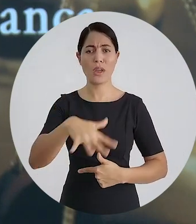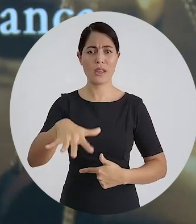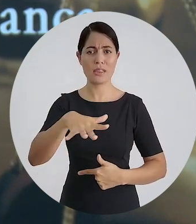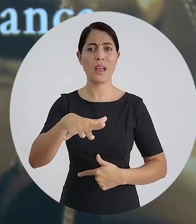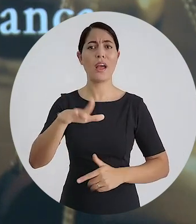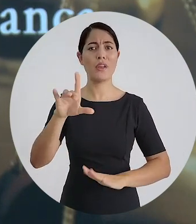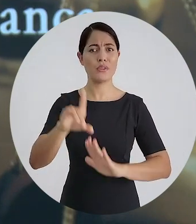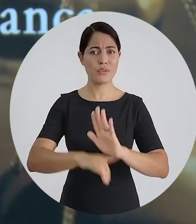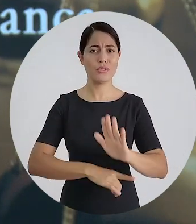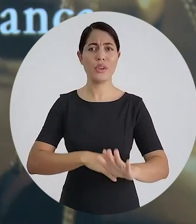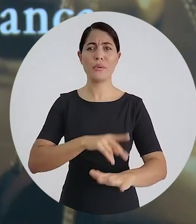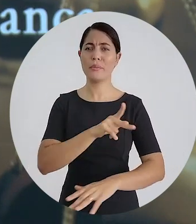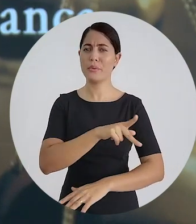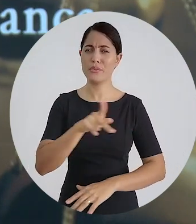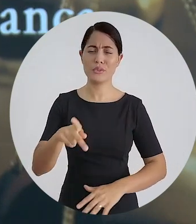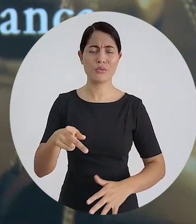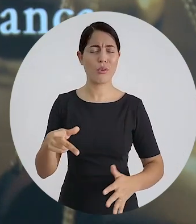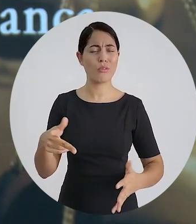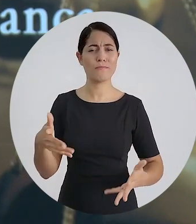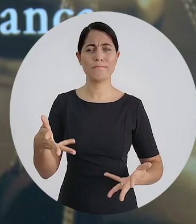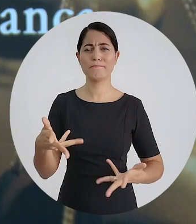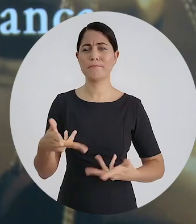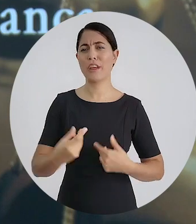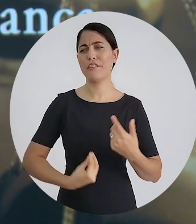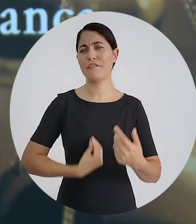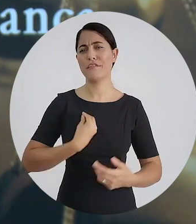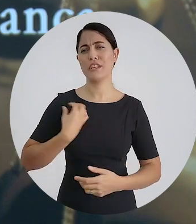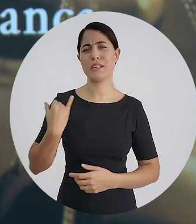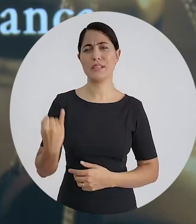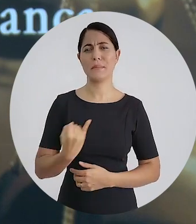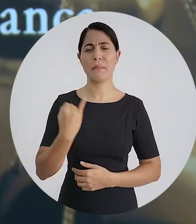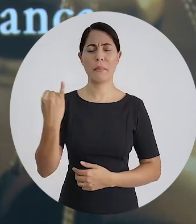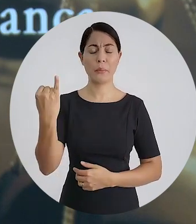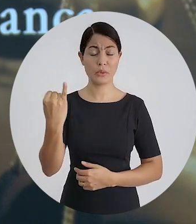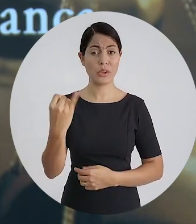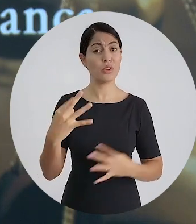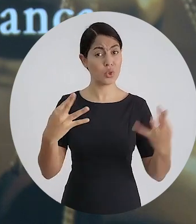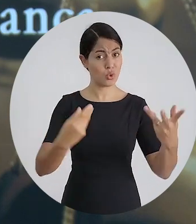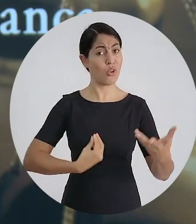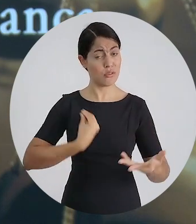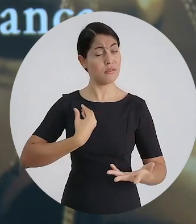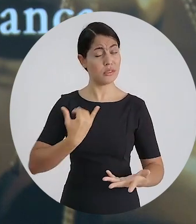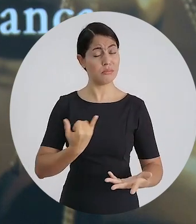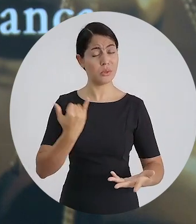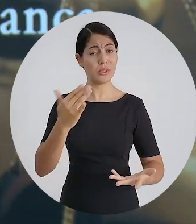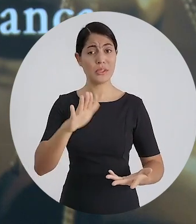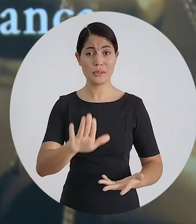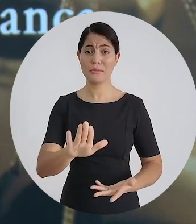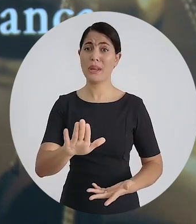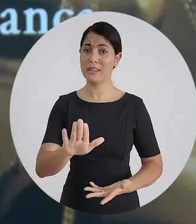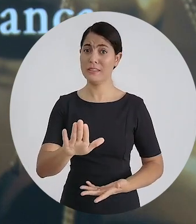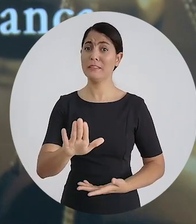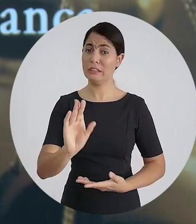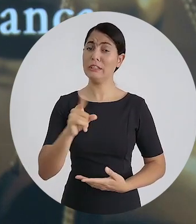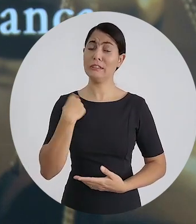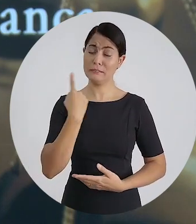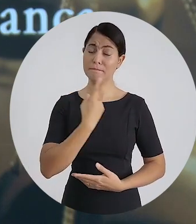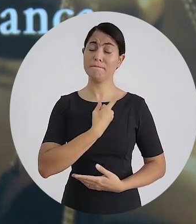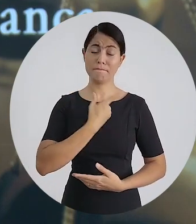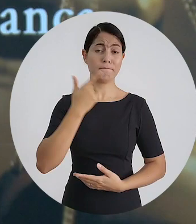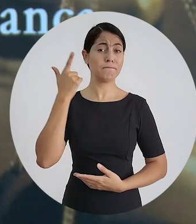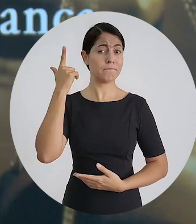do direito, grandes professores. Perdemos vidas valiosíssimas, como todas as vidas são.